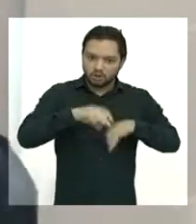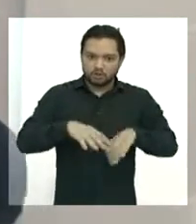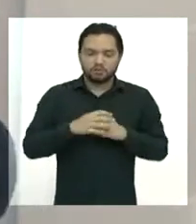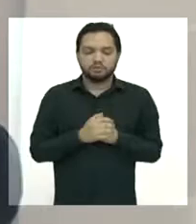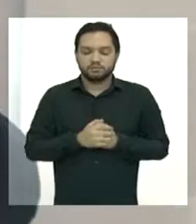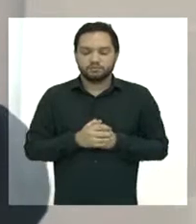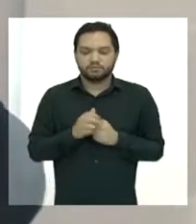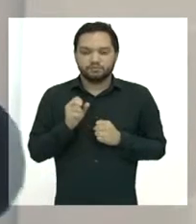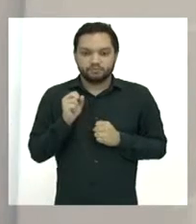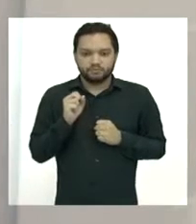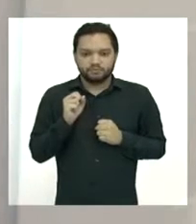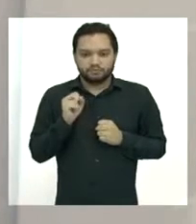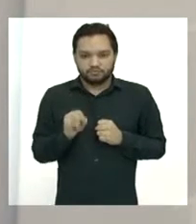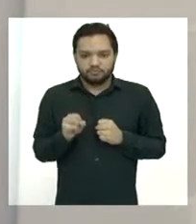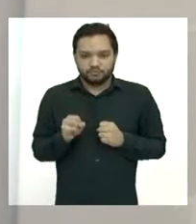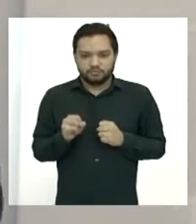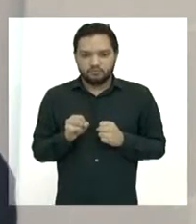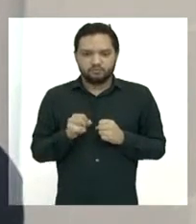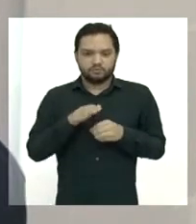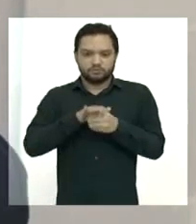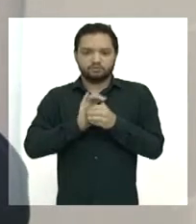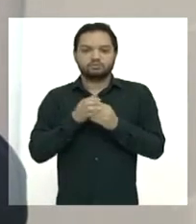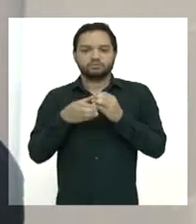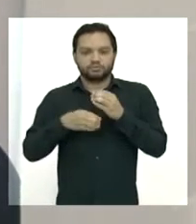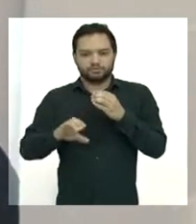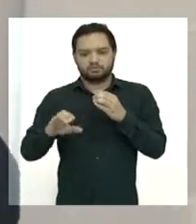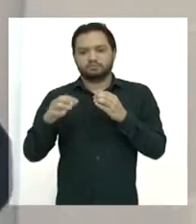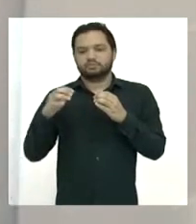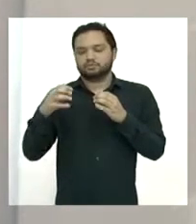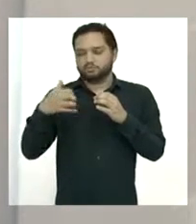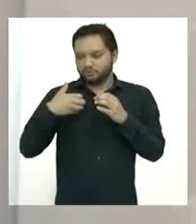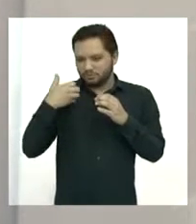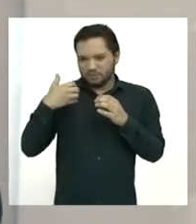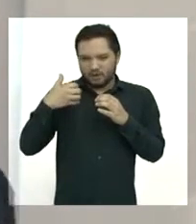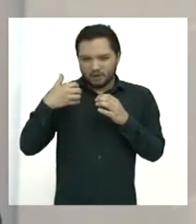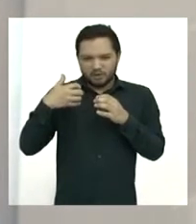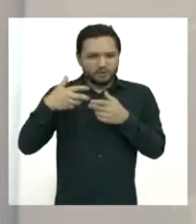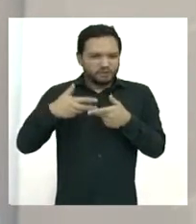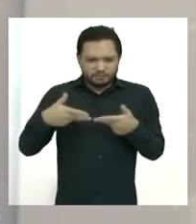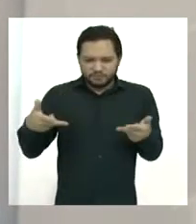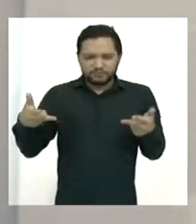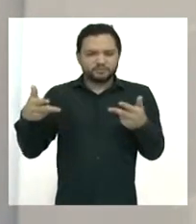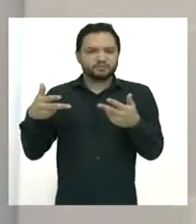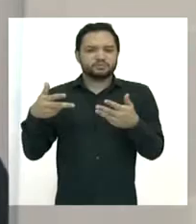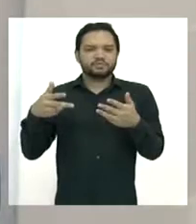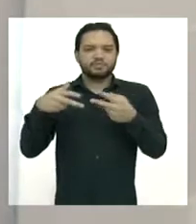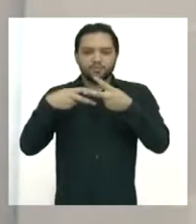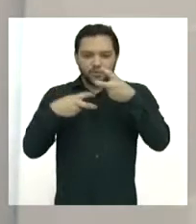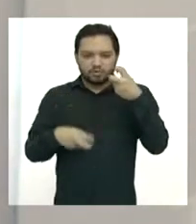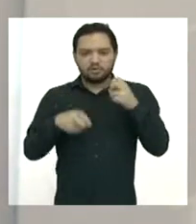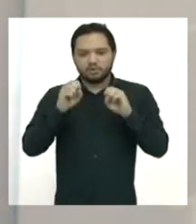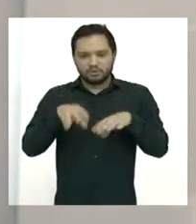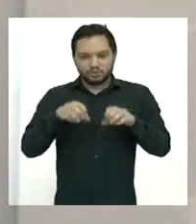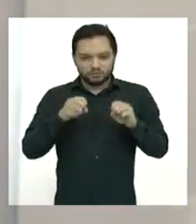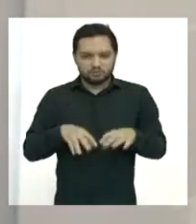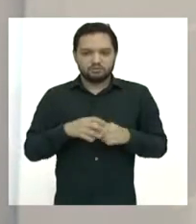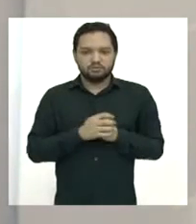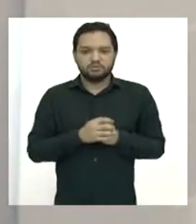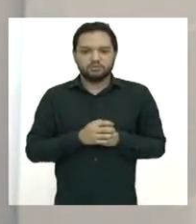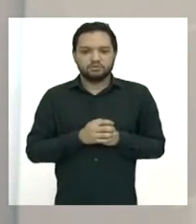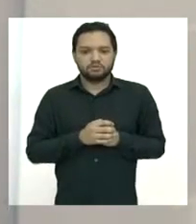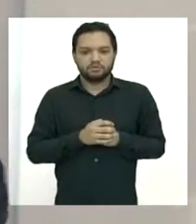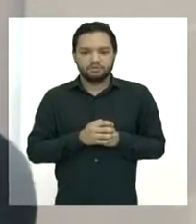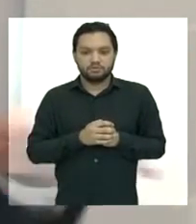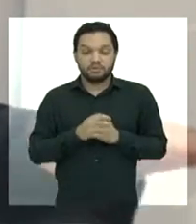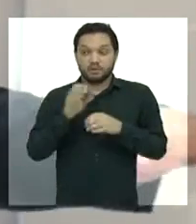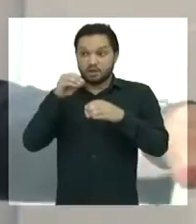você trata saneamento básico como educação, se você trata postura como educação, se você trata tudo isso como educação, isso é ensinado